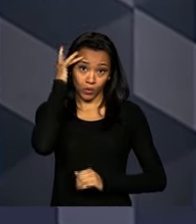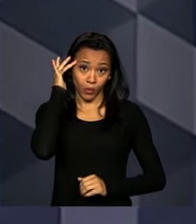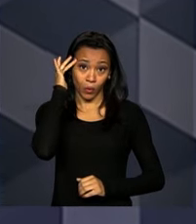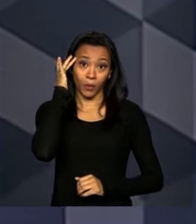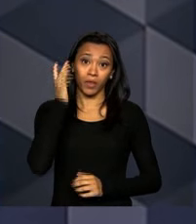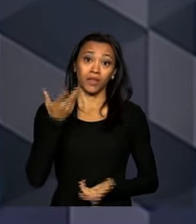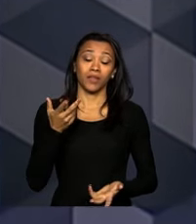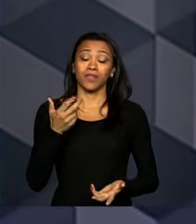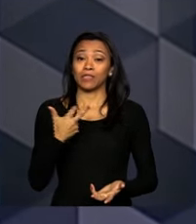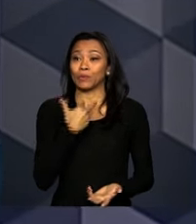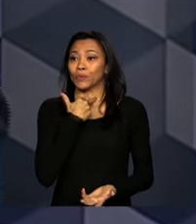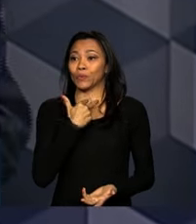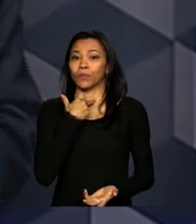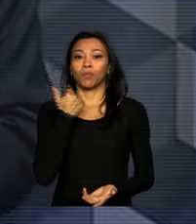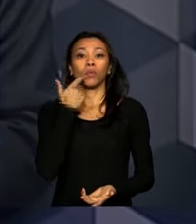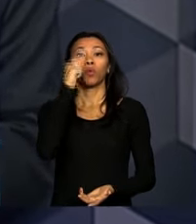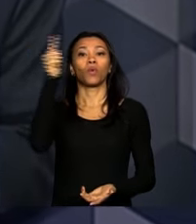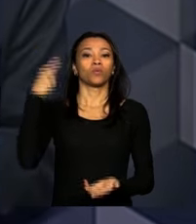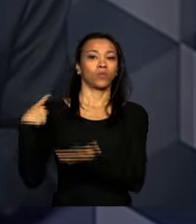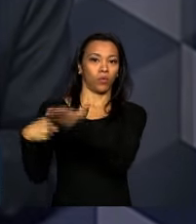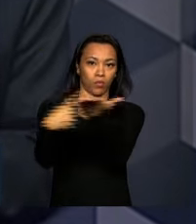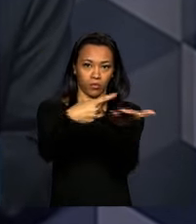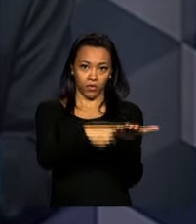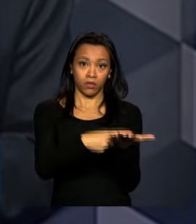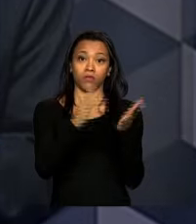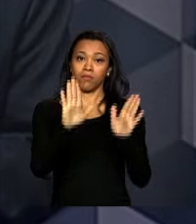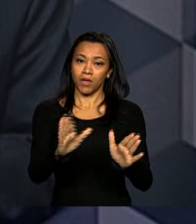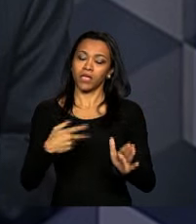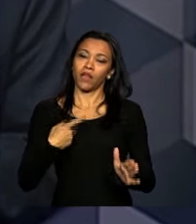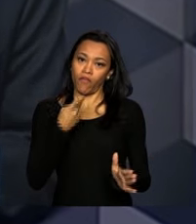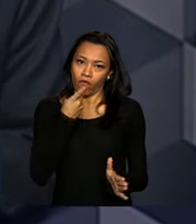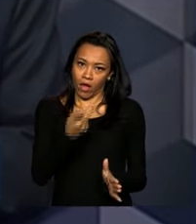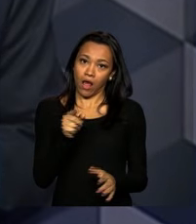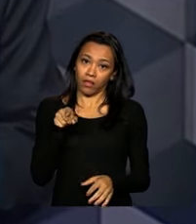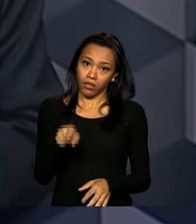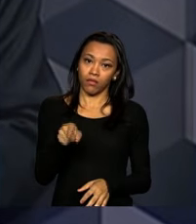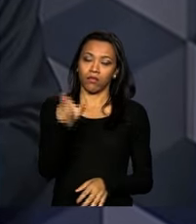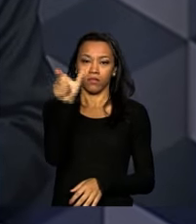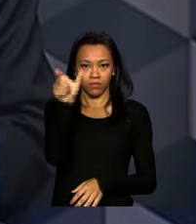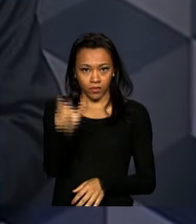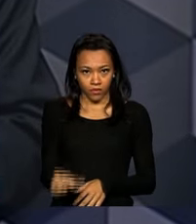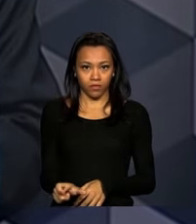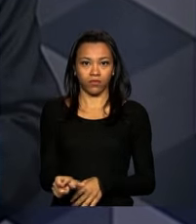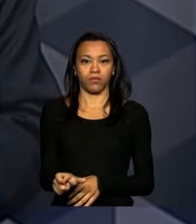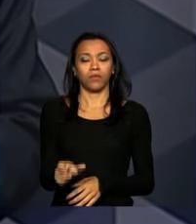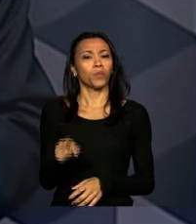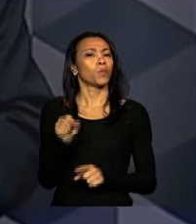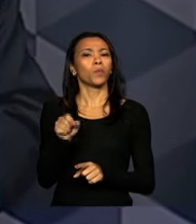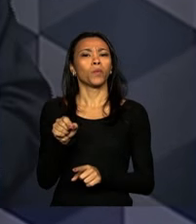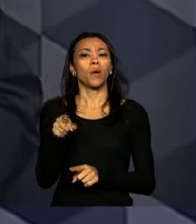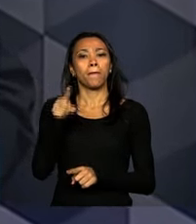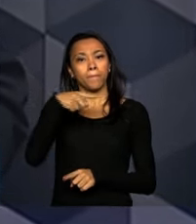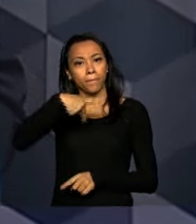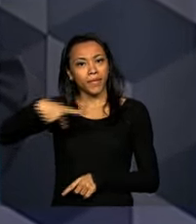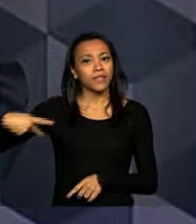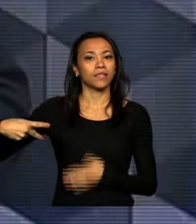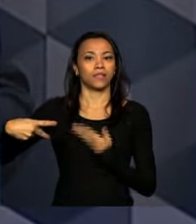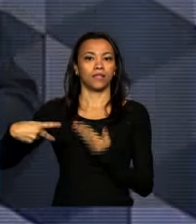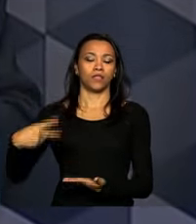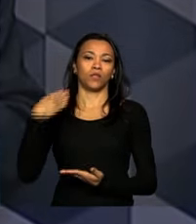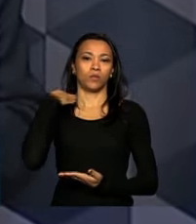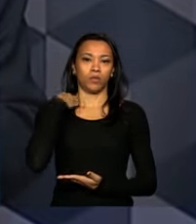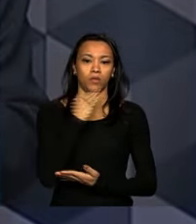conta de outros compromissos, mas quero prestar aqui as minhas homenagens ao presidente do Banco do